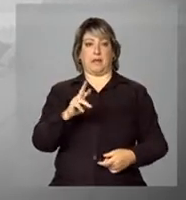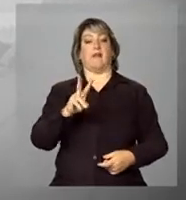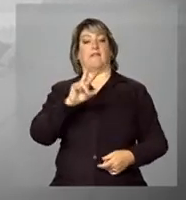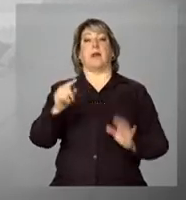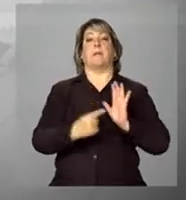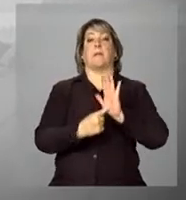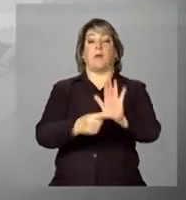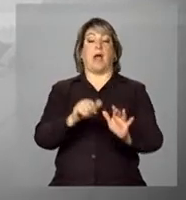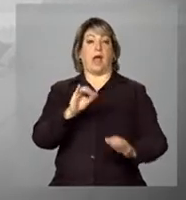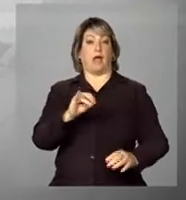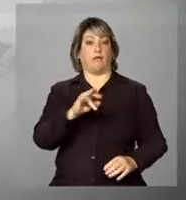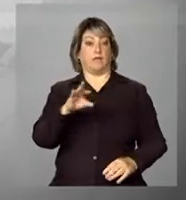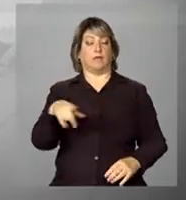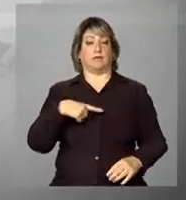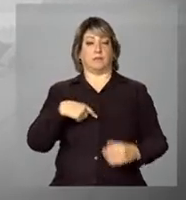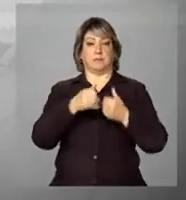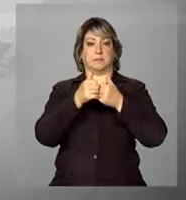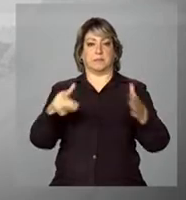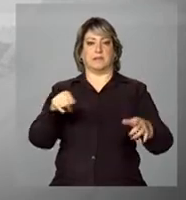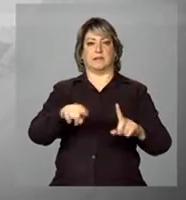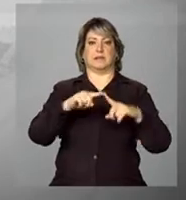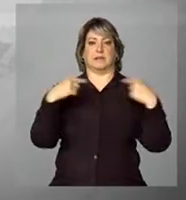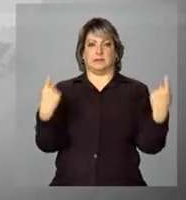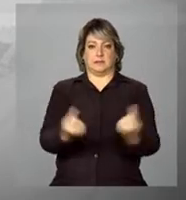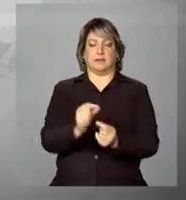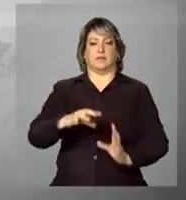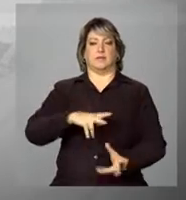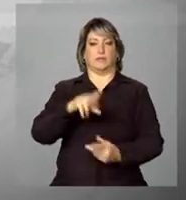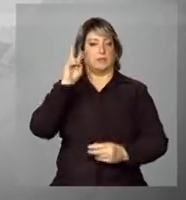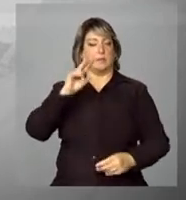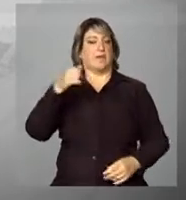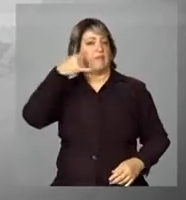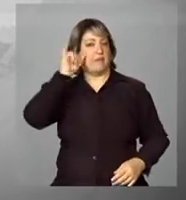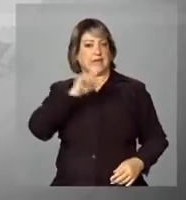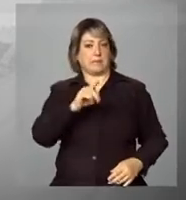transmitir ao vivo a abertura da Exposição Internacional